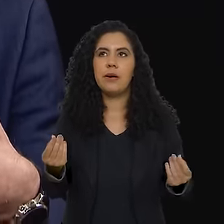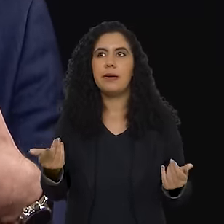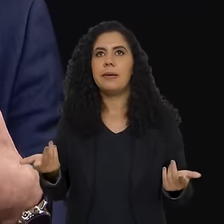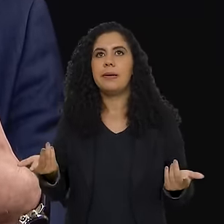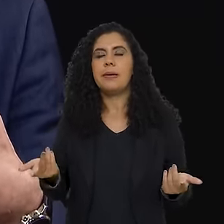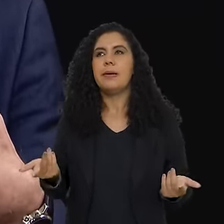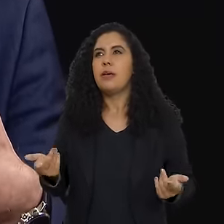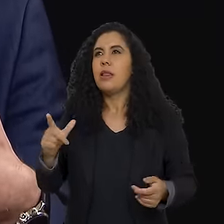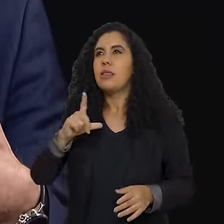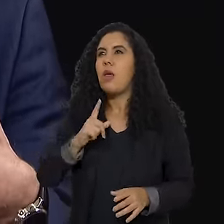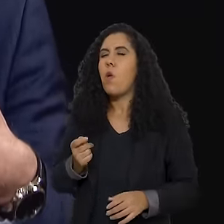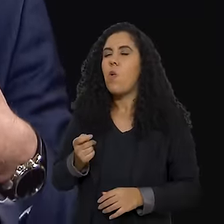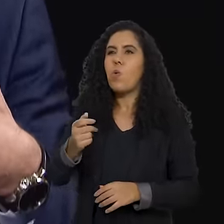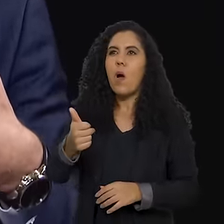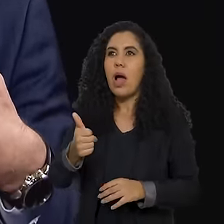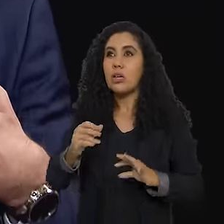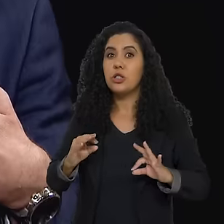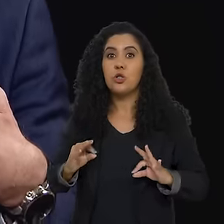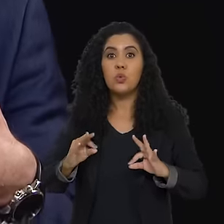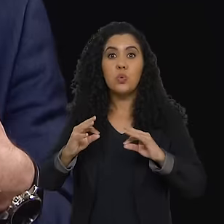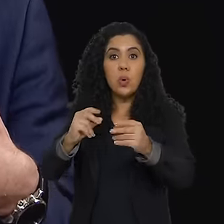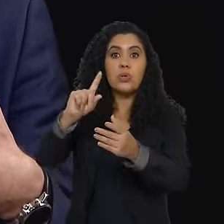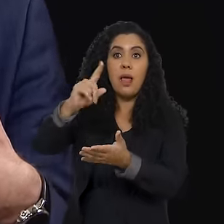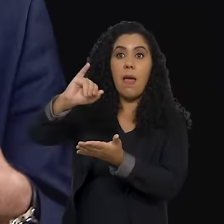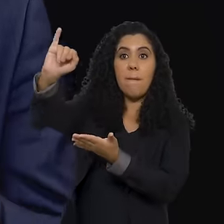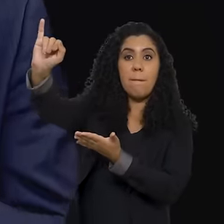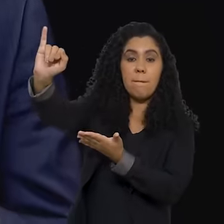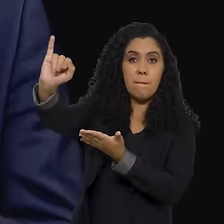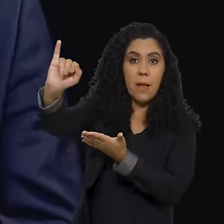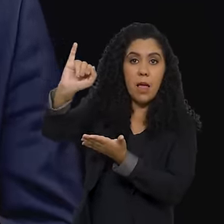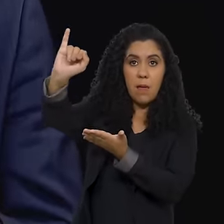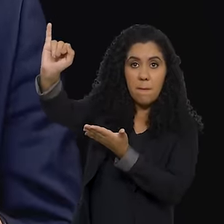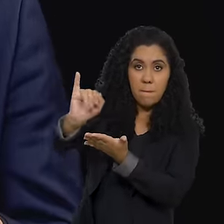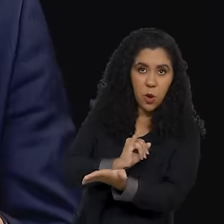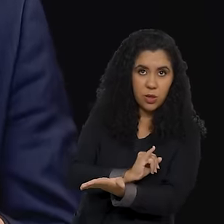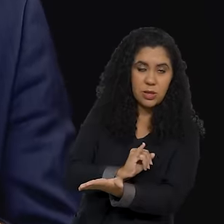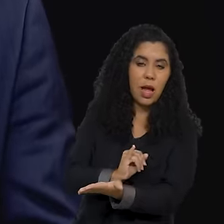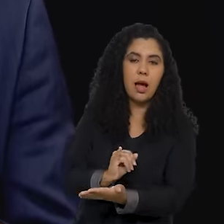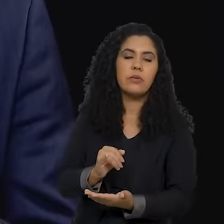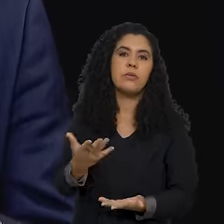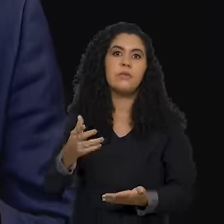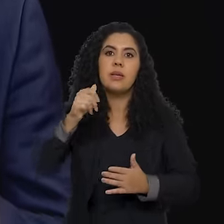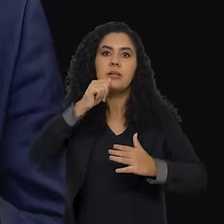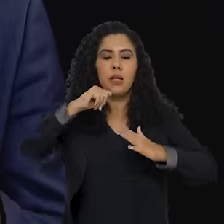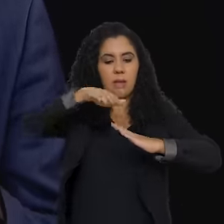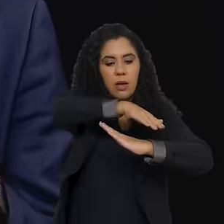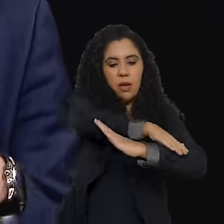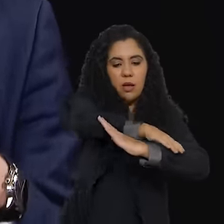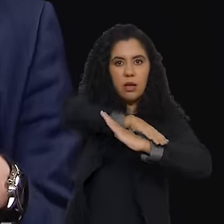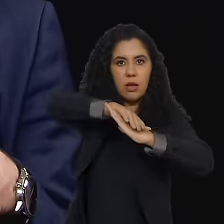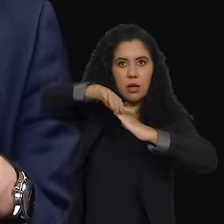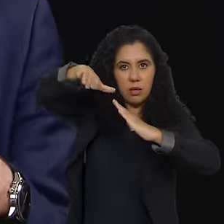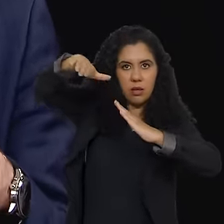são quase todos importados. Do exemplo da fotovoltaica hoje, os painéis,